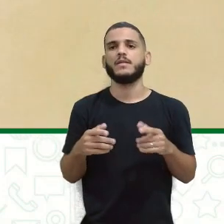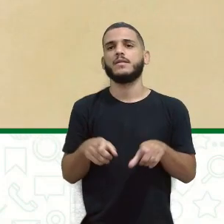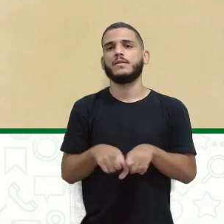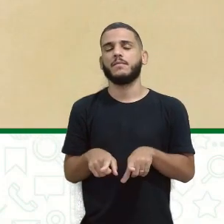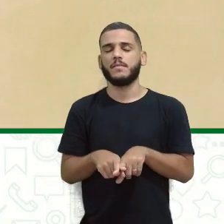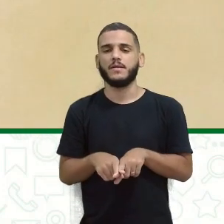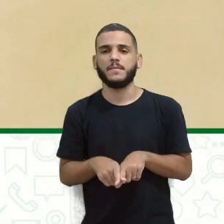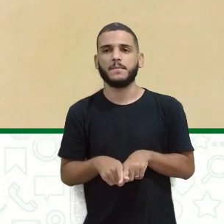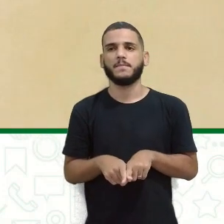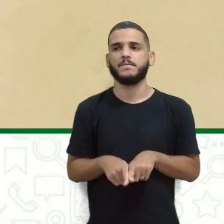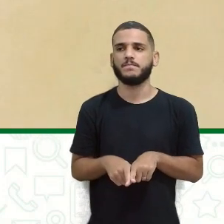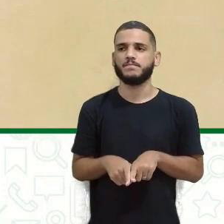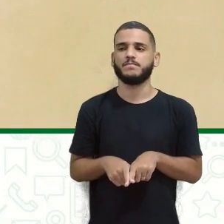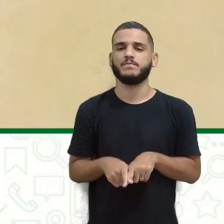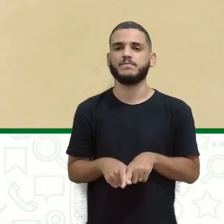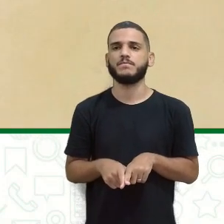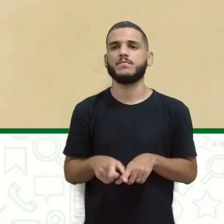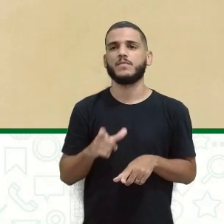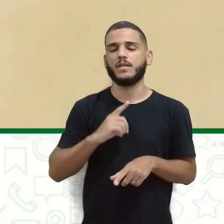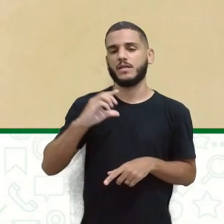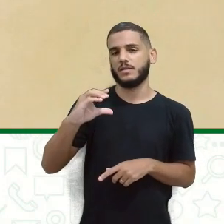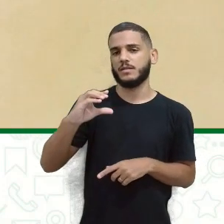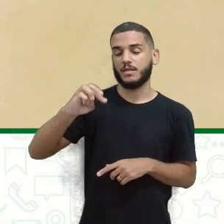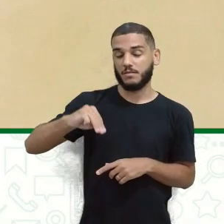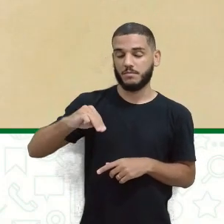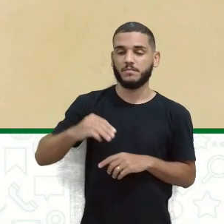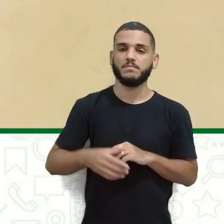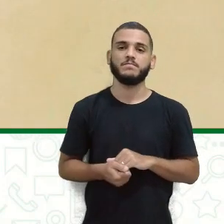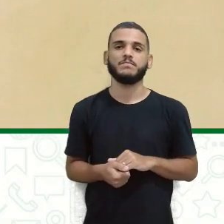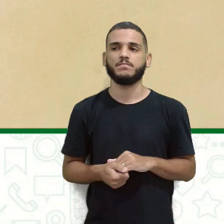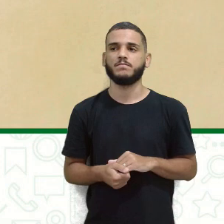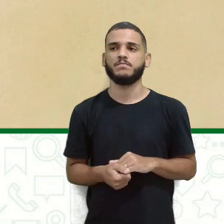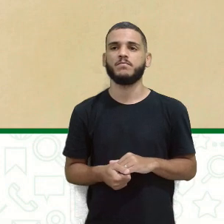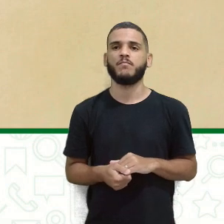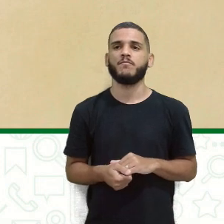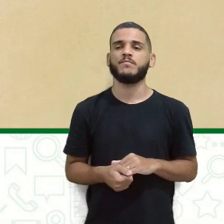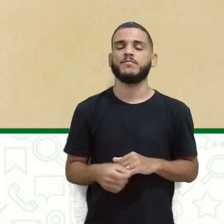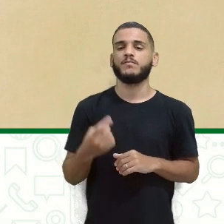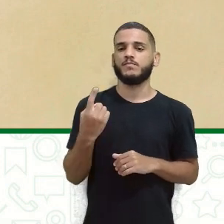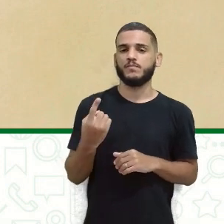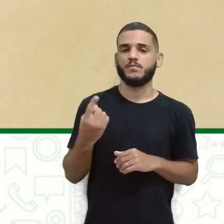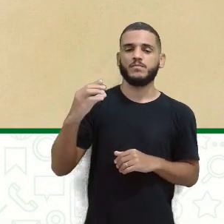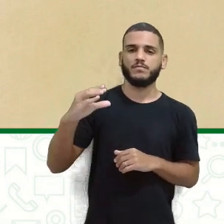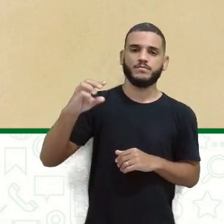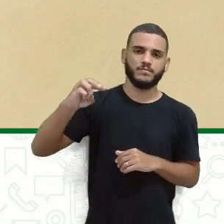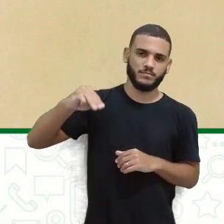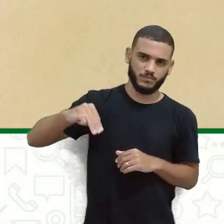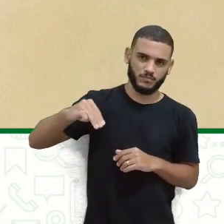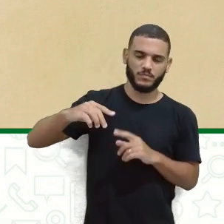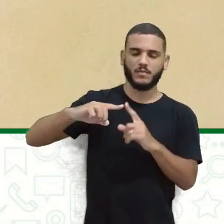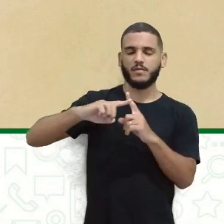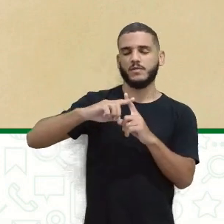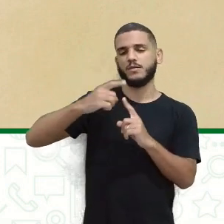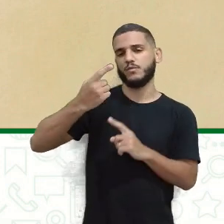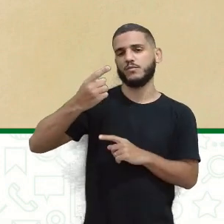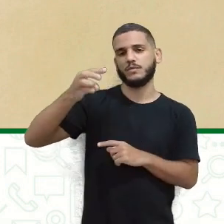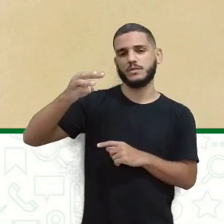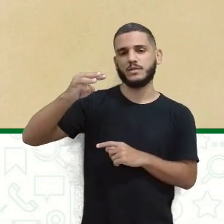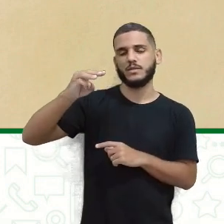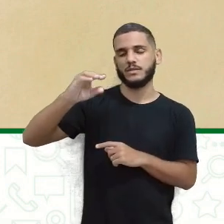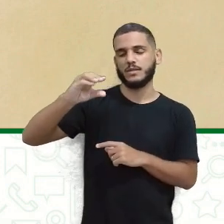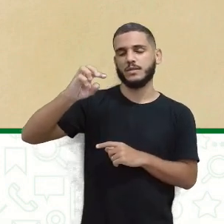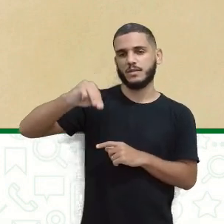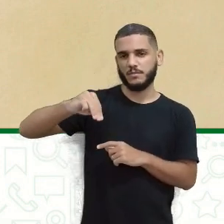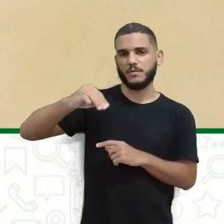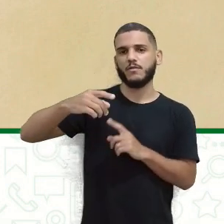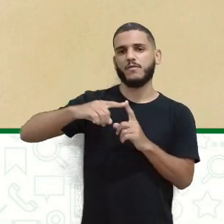tenho em centímetro, olha lá, 1 centímetro vezes 1 centímetro vezes 1